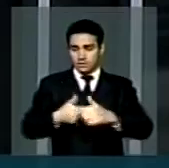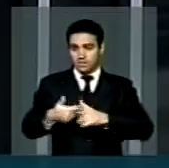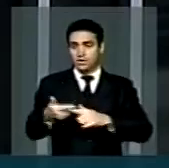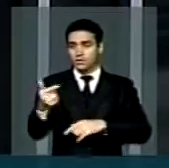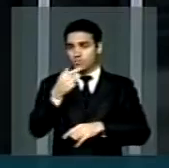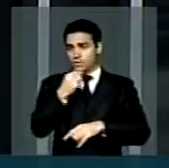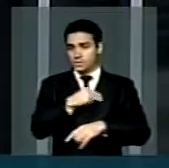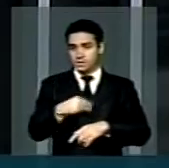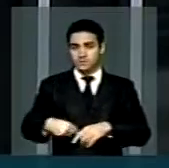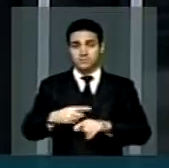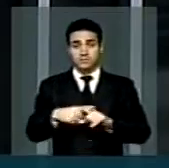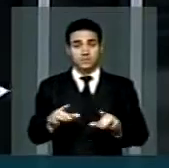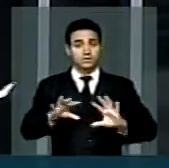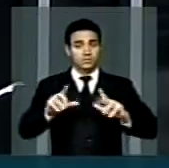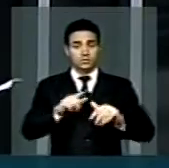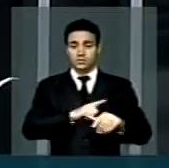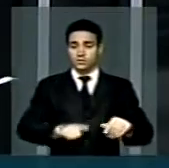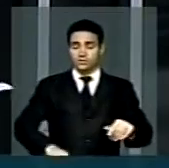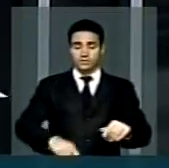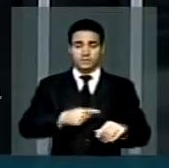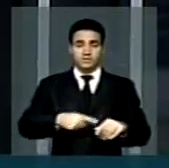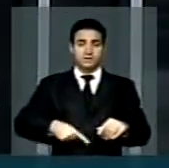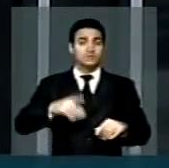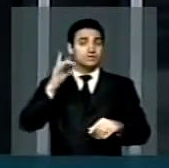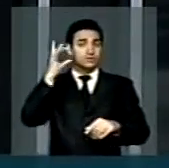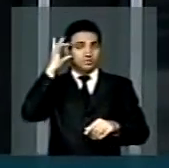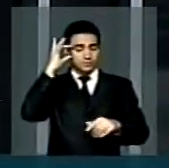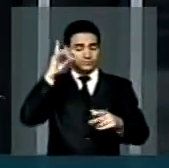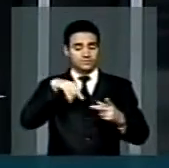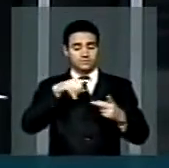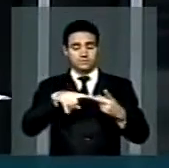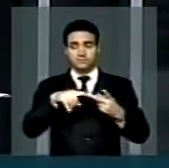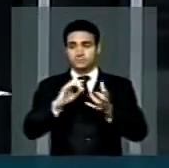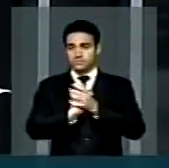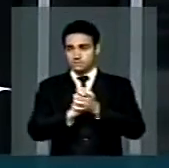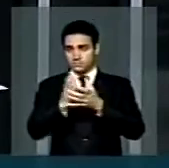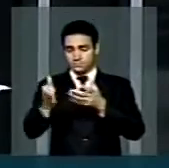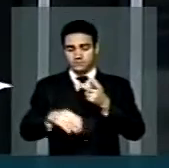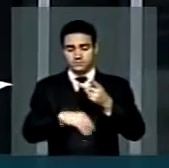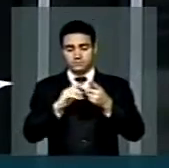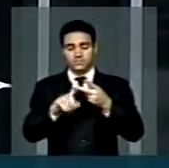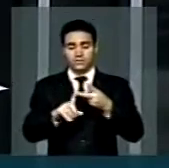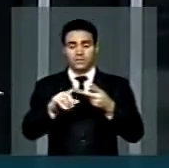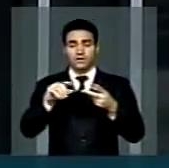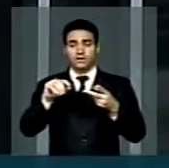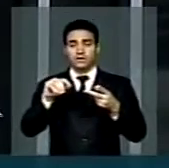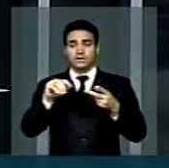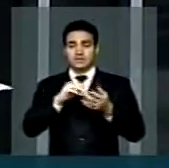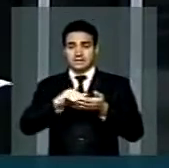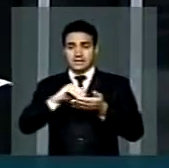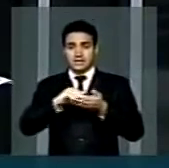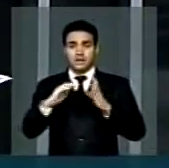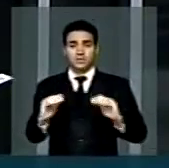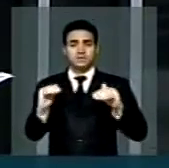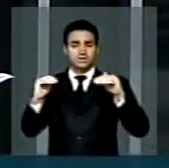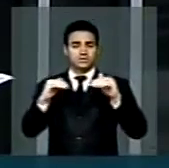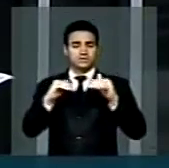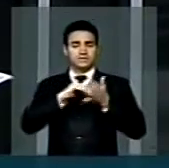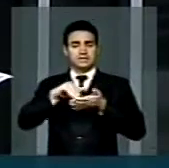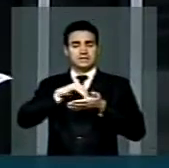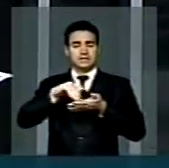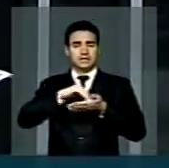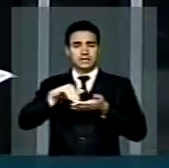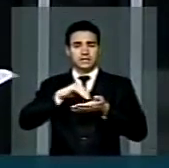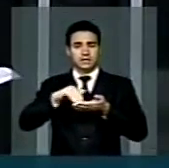ministro, mas também de todo o governo da presidenta Dilma. Minha saudação, ministro Manuel Dias. Saudar o secretário executivo da